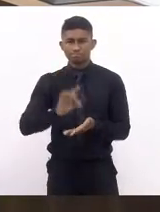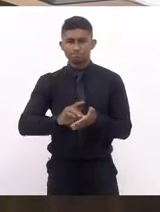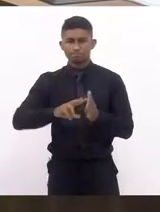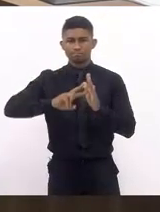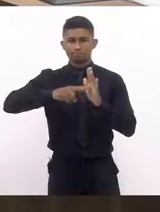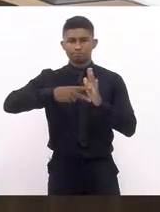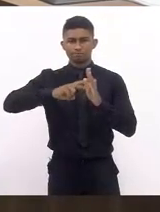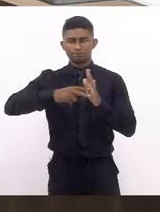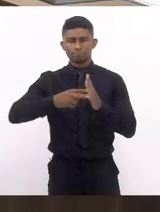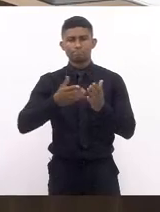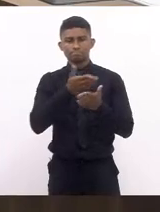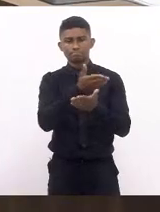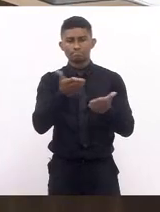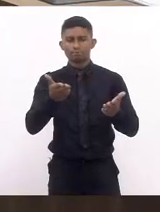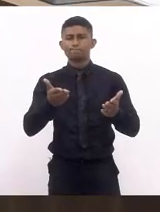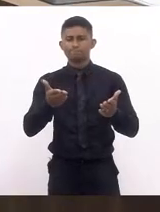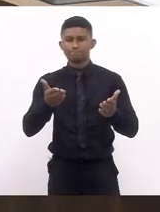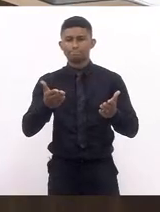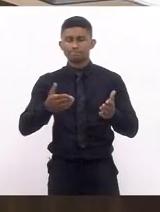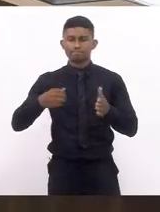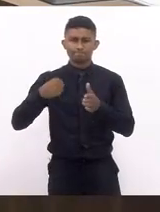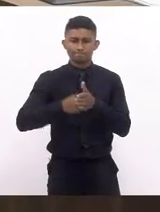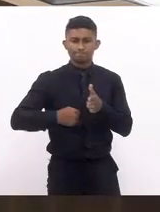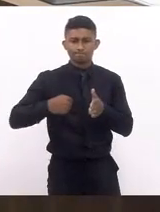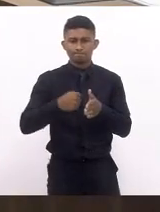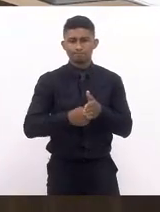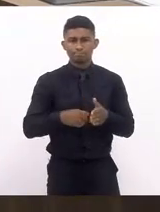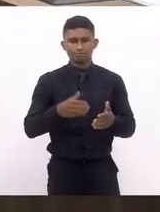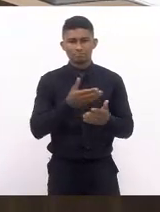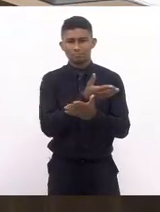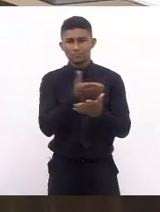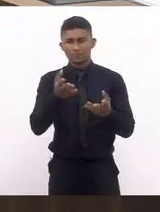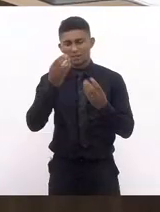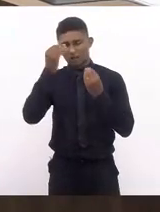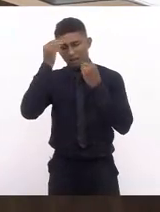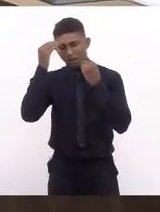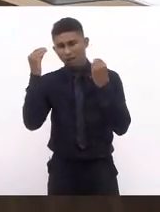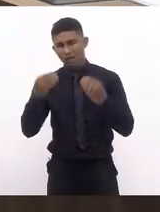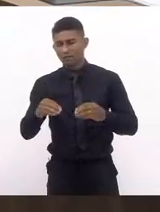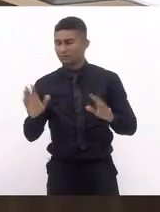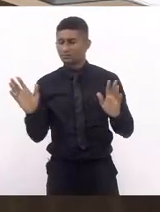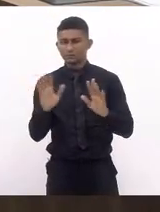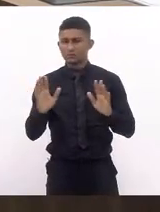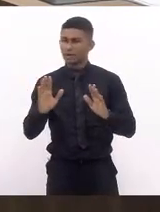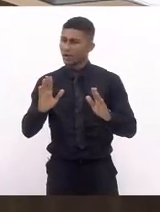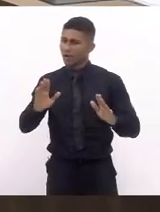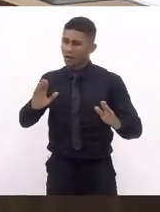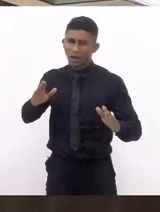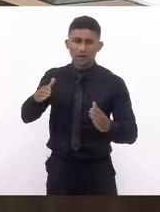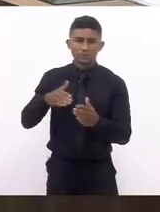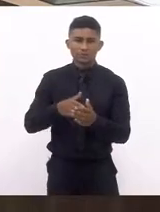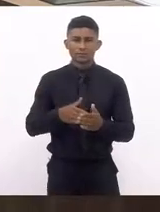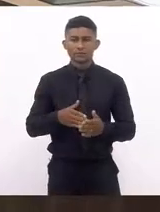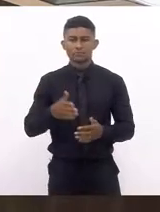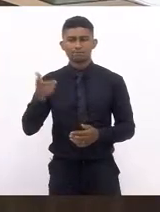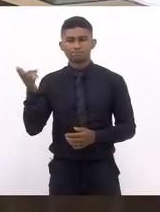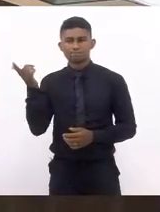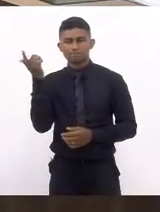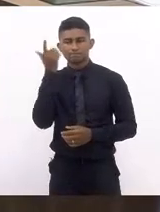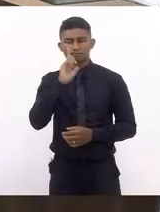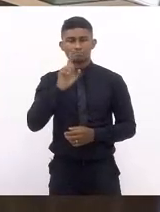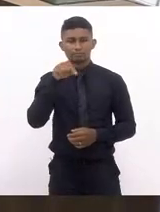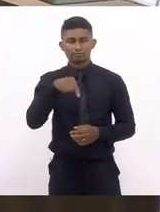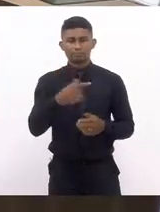sindicato guerreiro que não perdeu as forças e foi até o final a ponto de conquistar